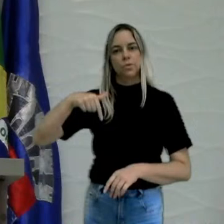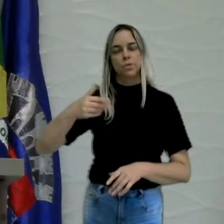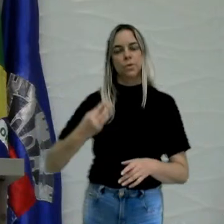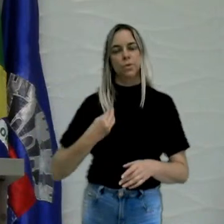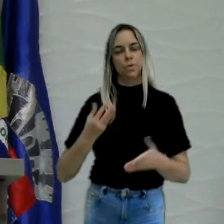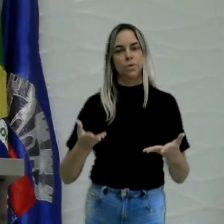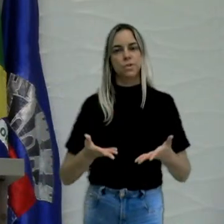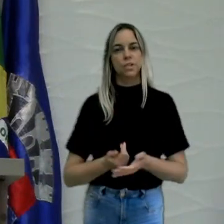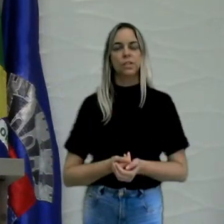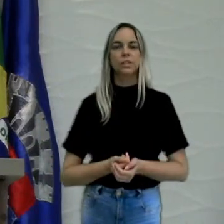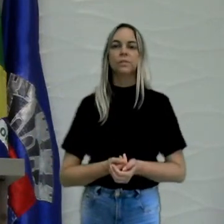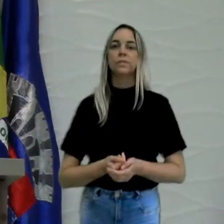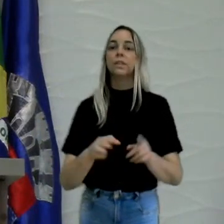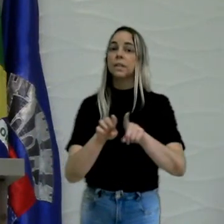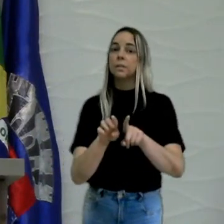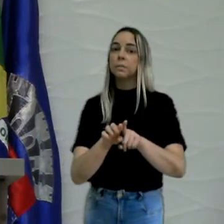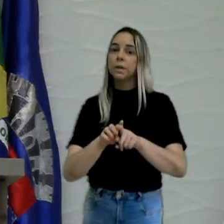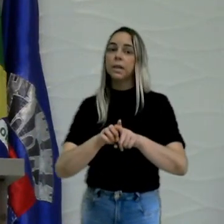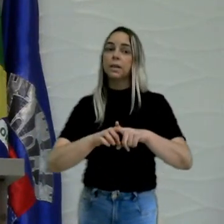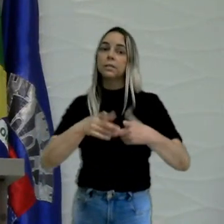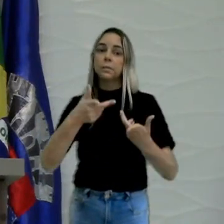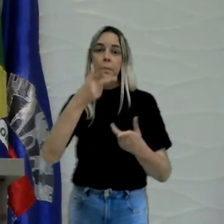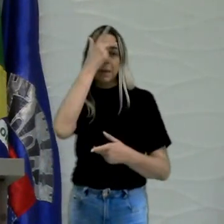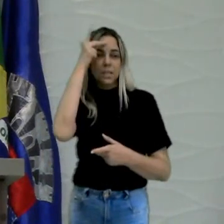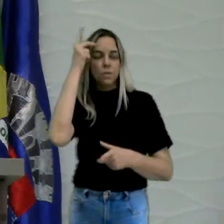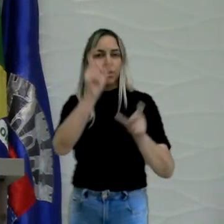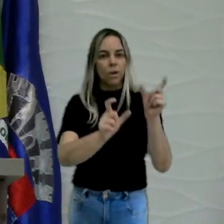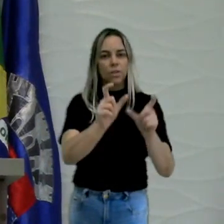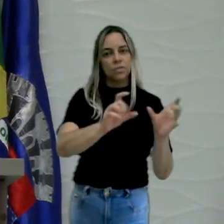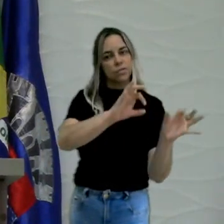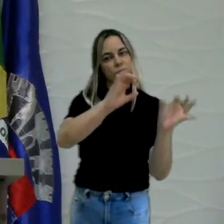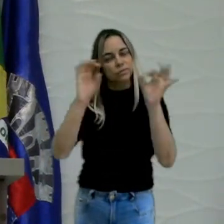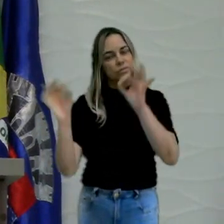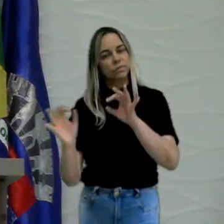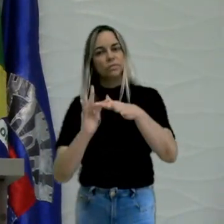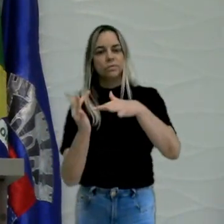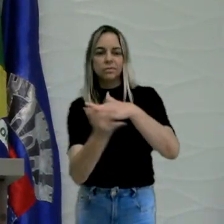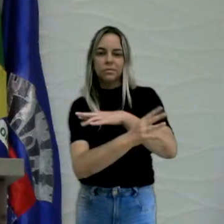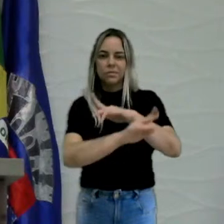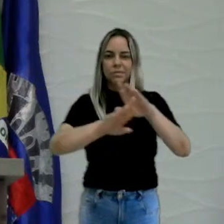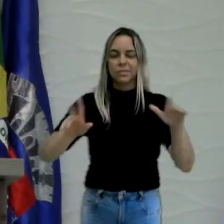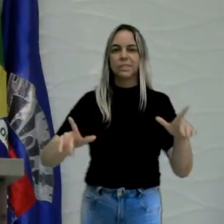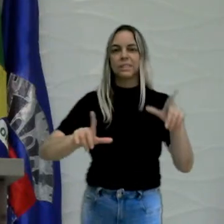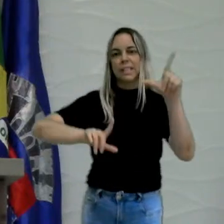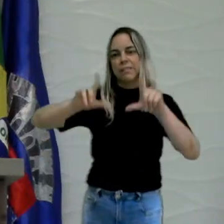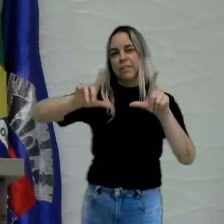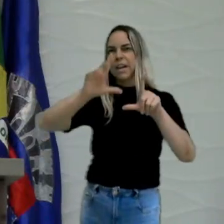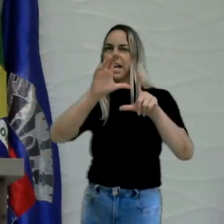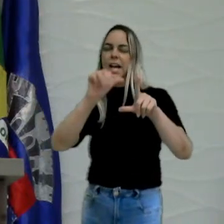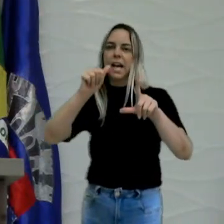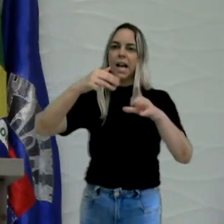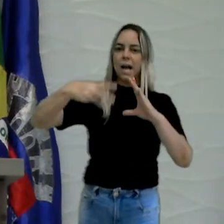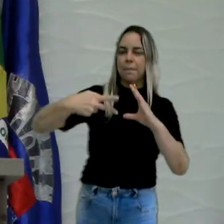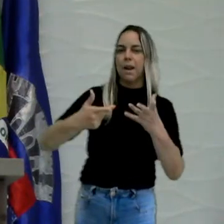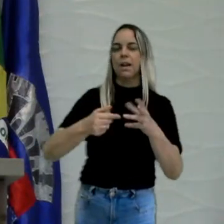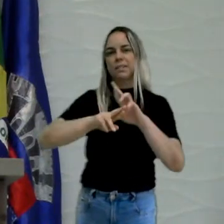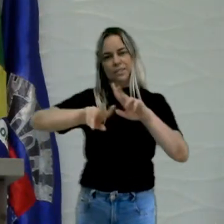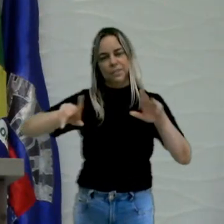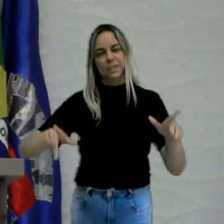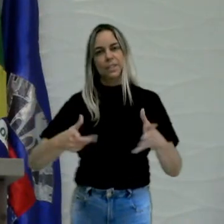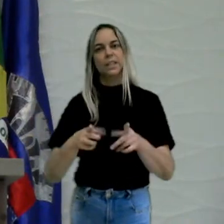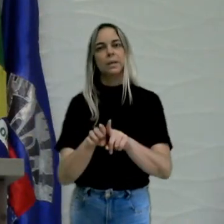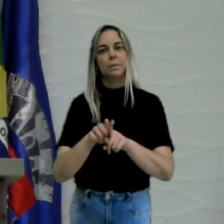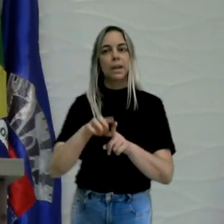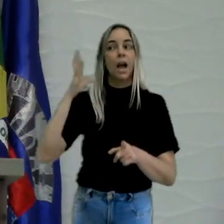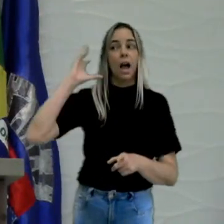pessoal que nos assiste pela TV Câmara, TV Diário, TV SB Una, pessoal que nos escuta através da rádio São Bento FM, Espírito